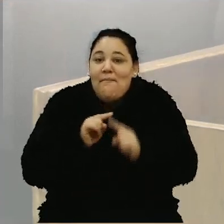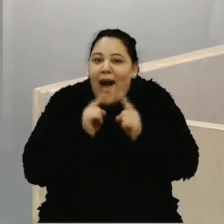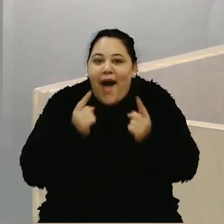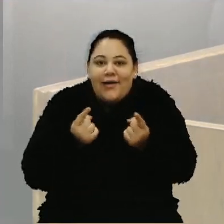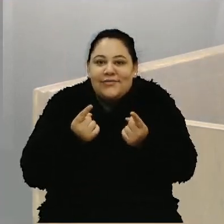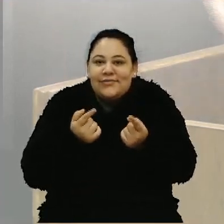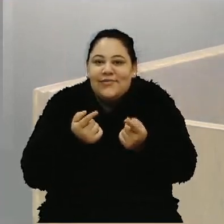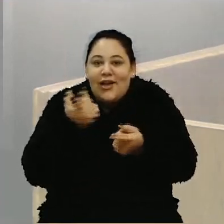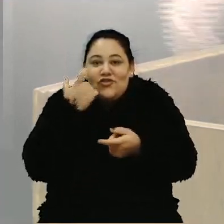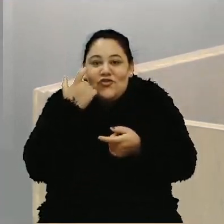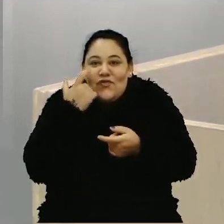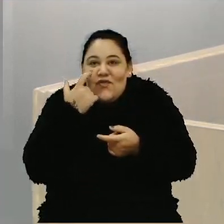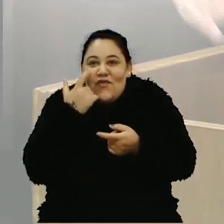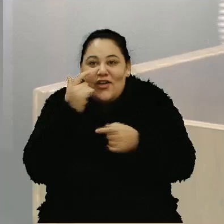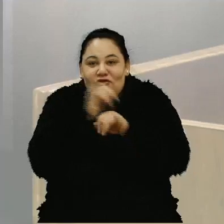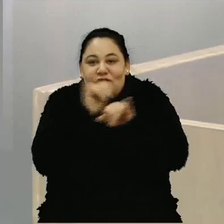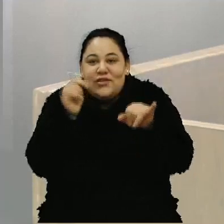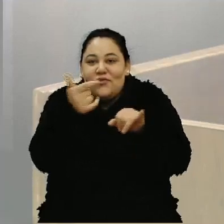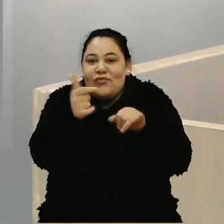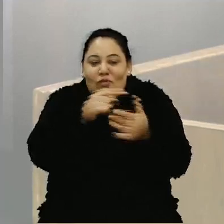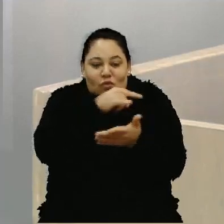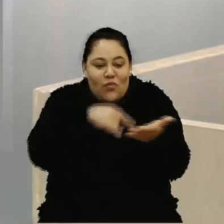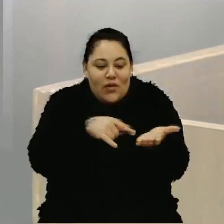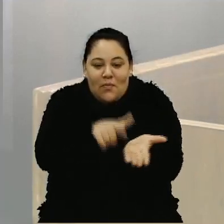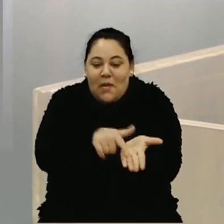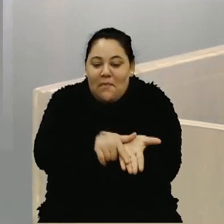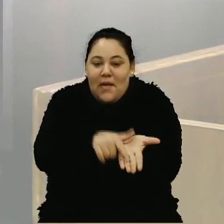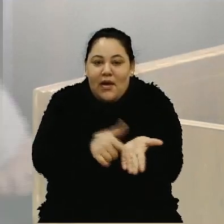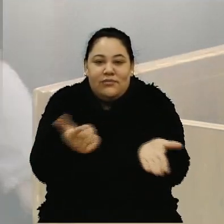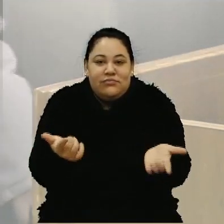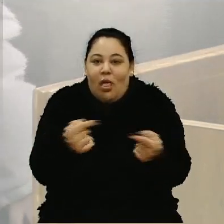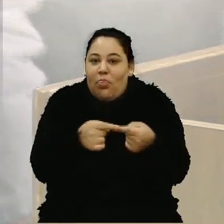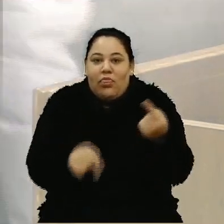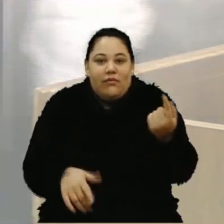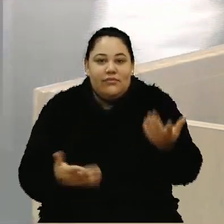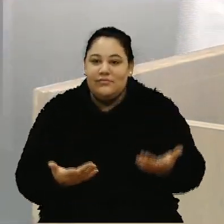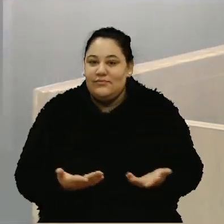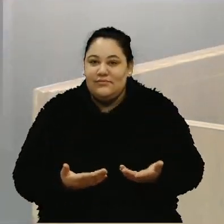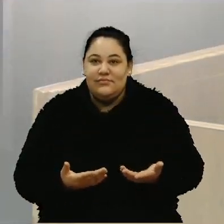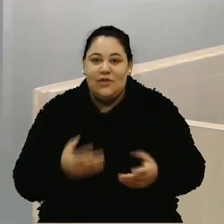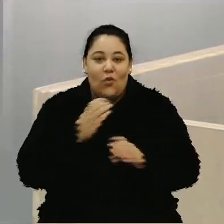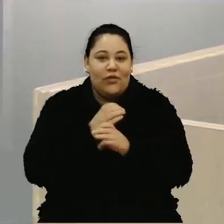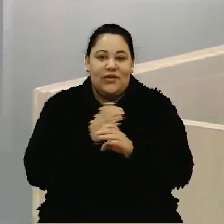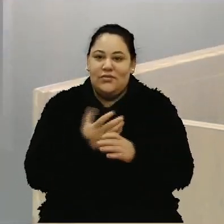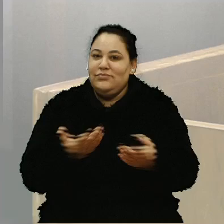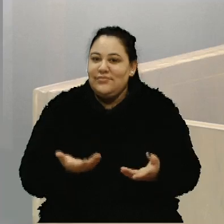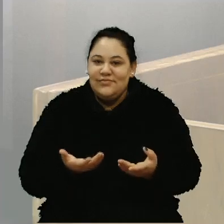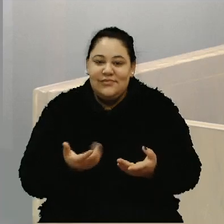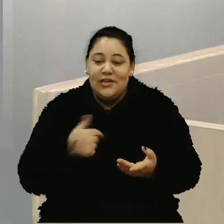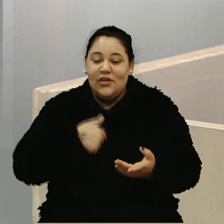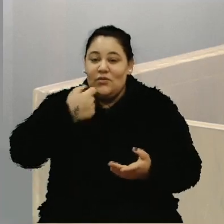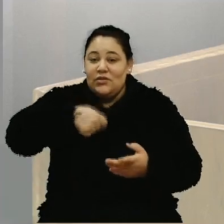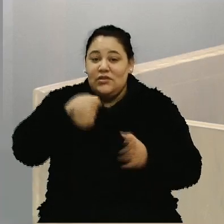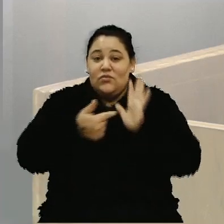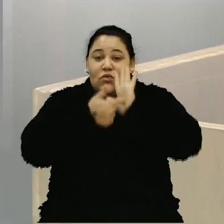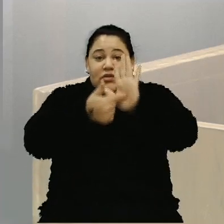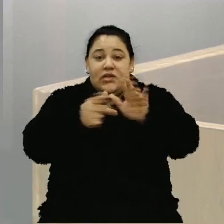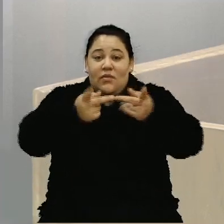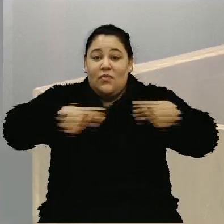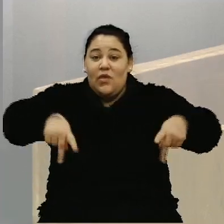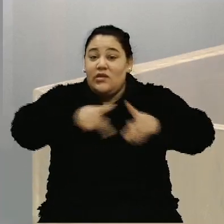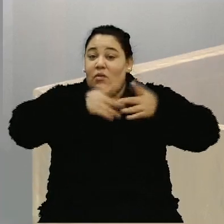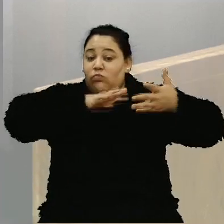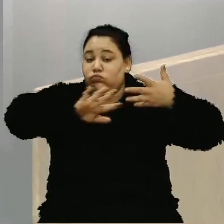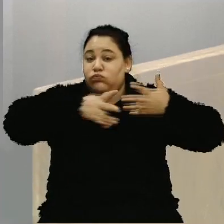tem um documento, não tem um papel, não estão se entendendo. E aí eu preciso mostrar para a nossa população a